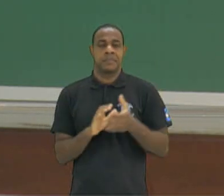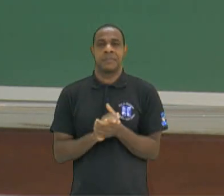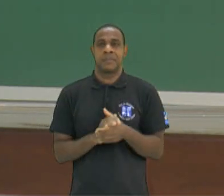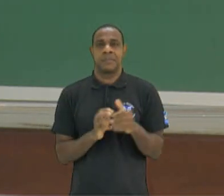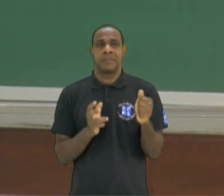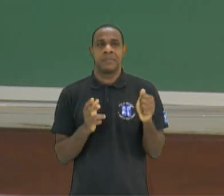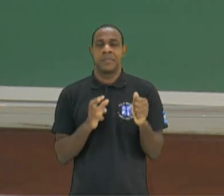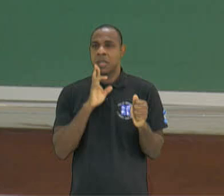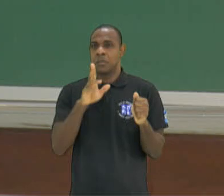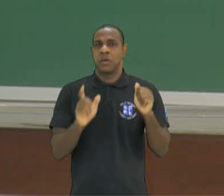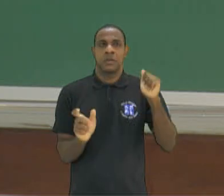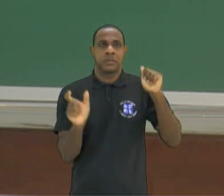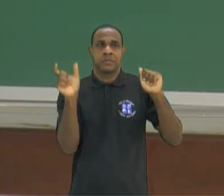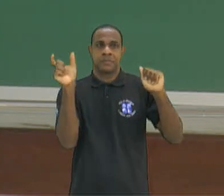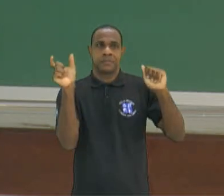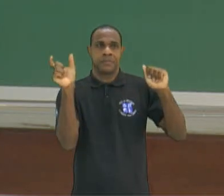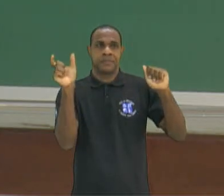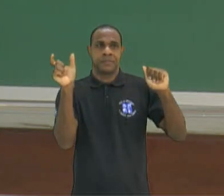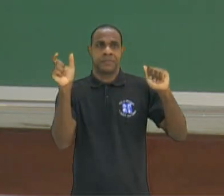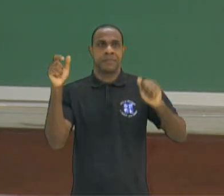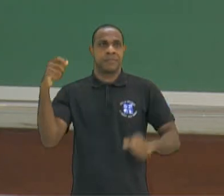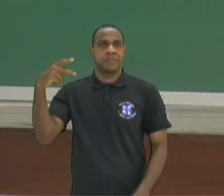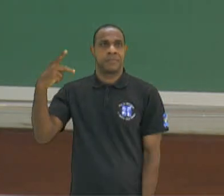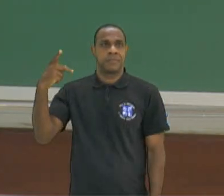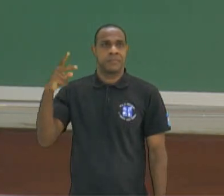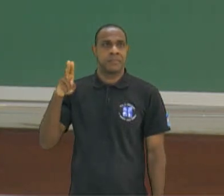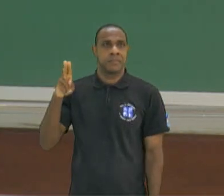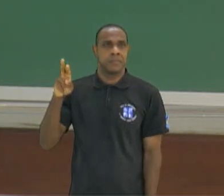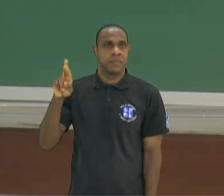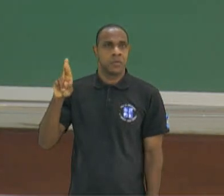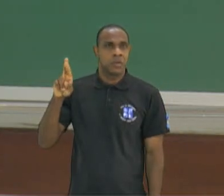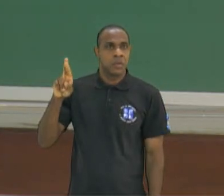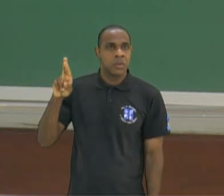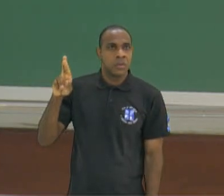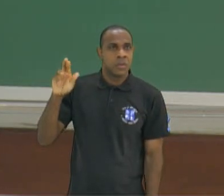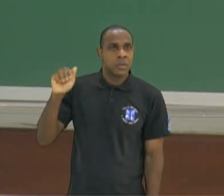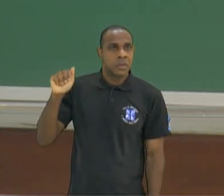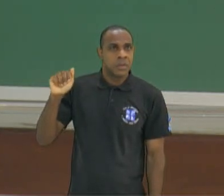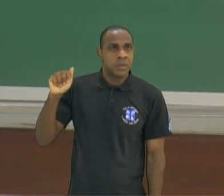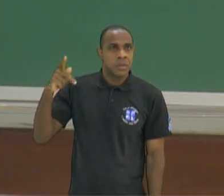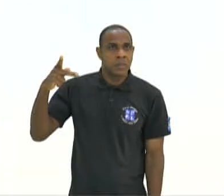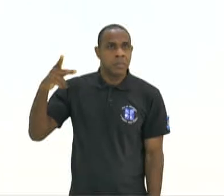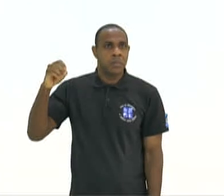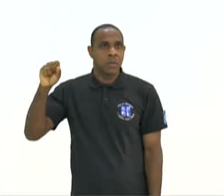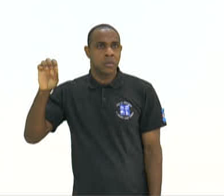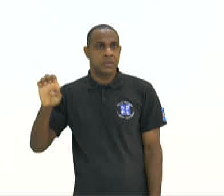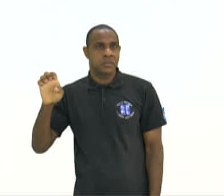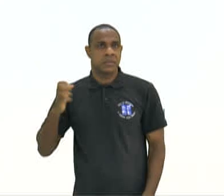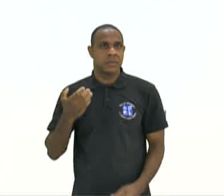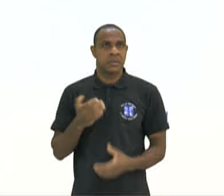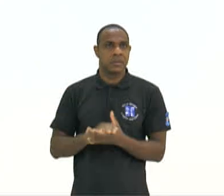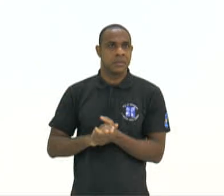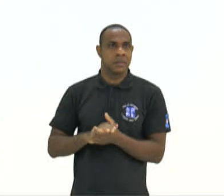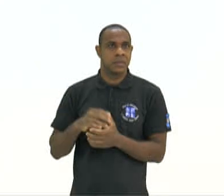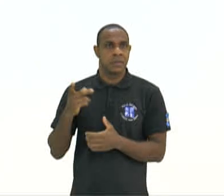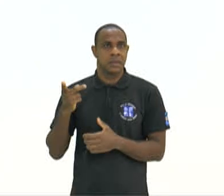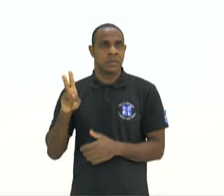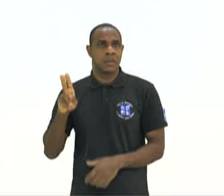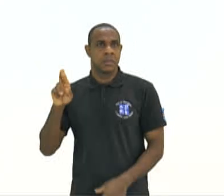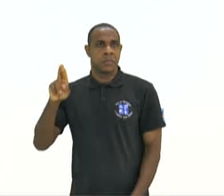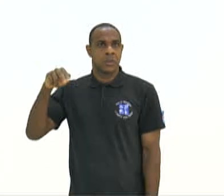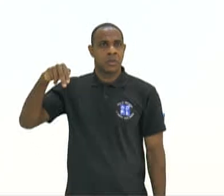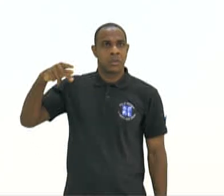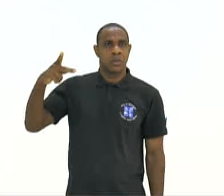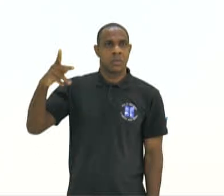purpose. É, amor, a proposta é fazer alguma coisa em prol de outra. That's not as much as real game of